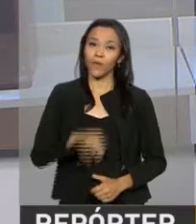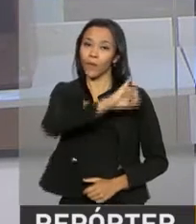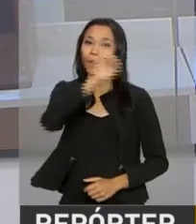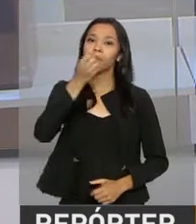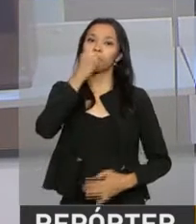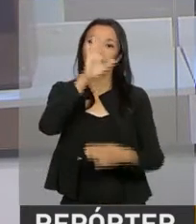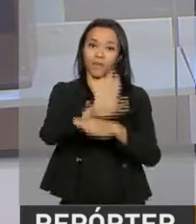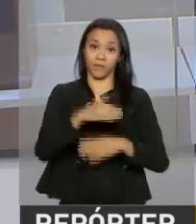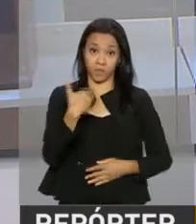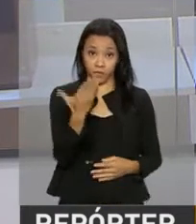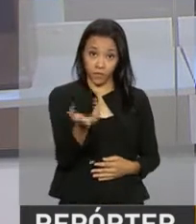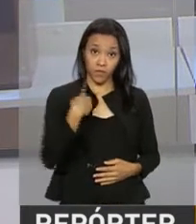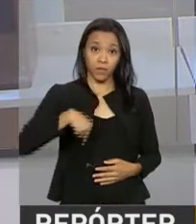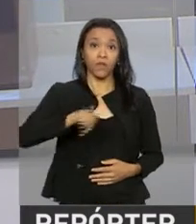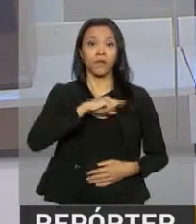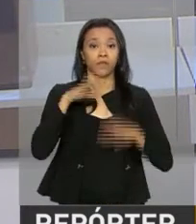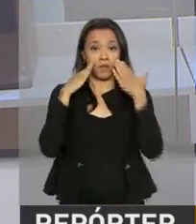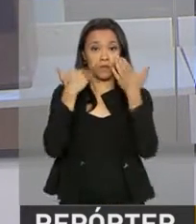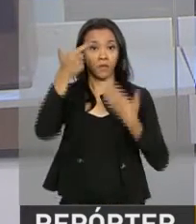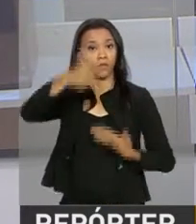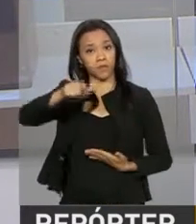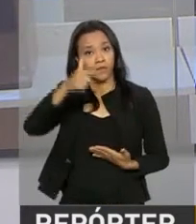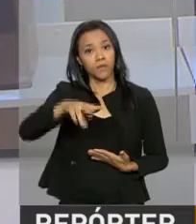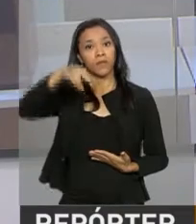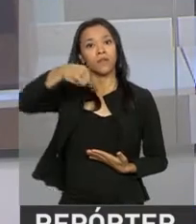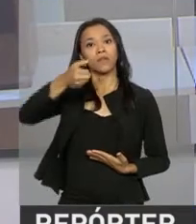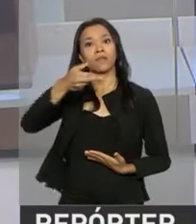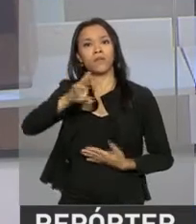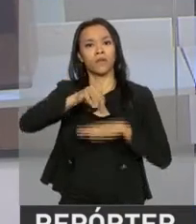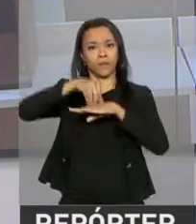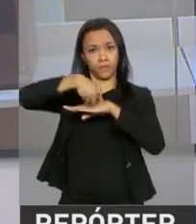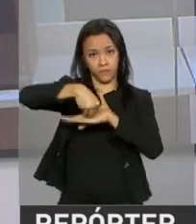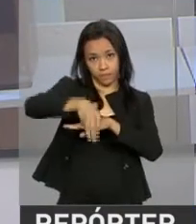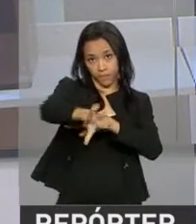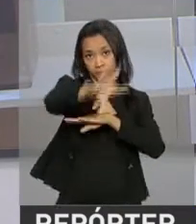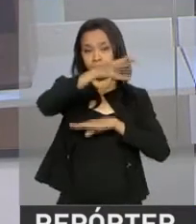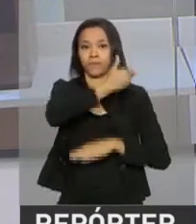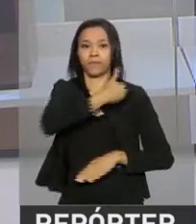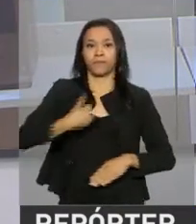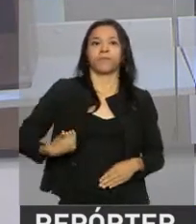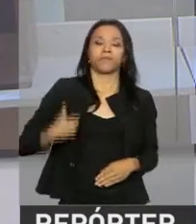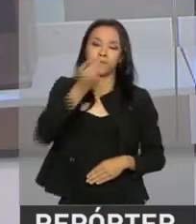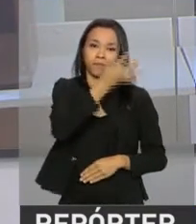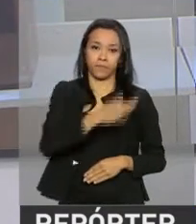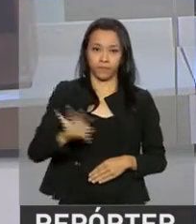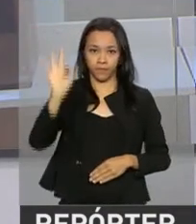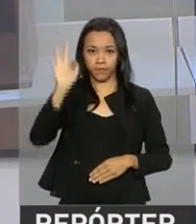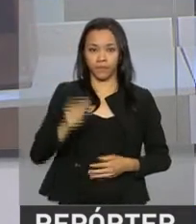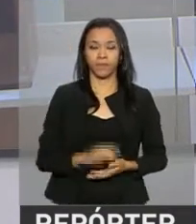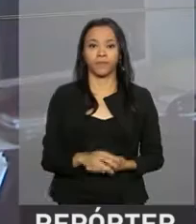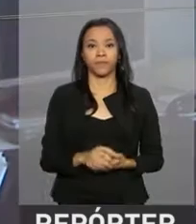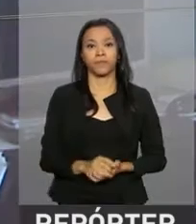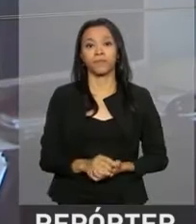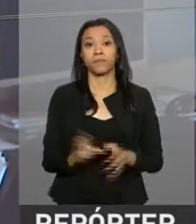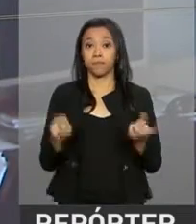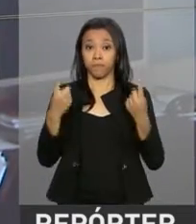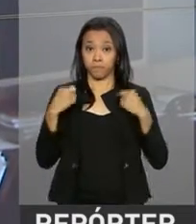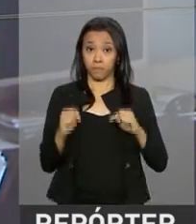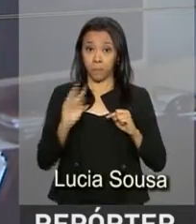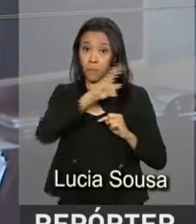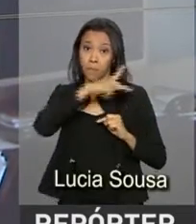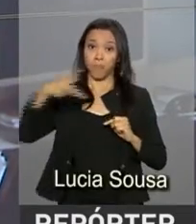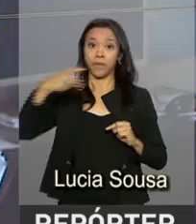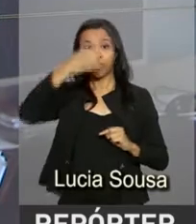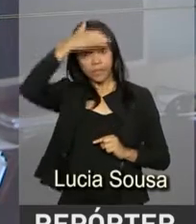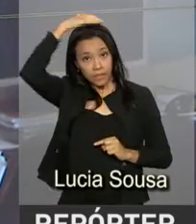Olá, boa tarde para você. Estamos de volta com mais uma edição do Repórter NBR e as notícias do governo federal. O